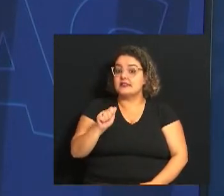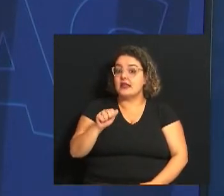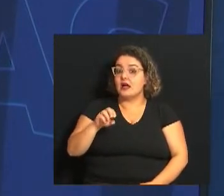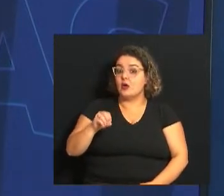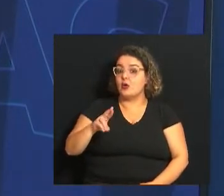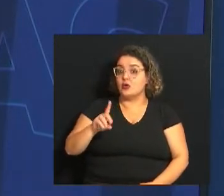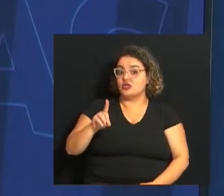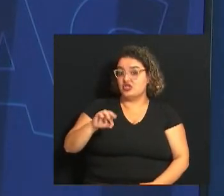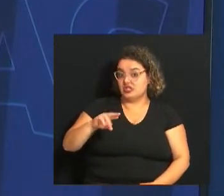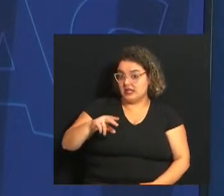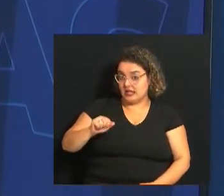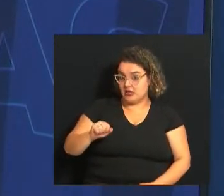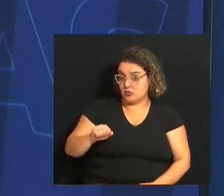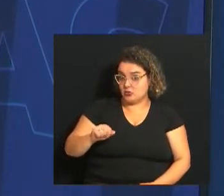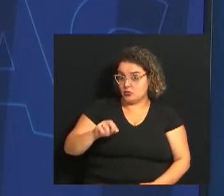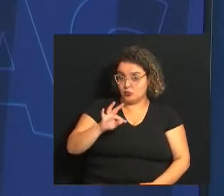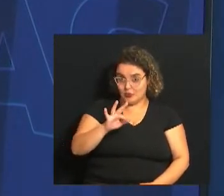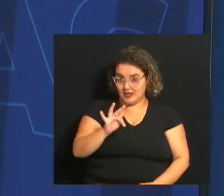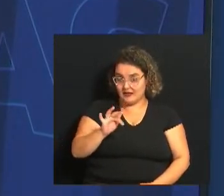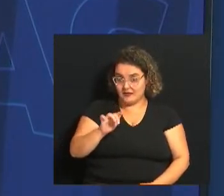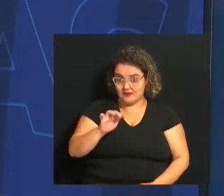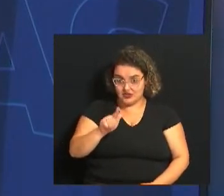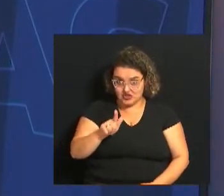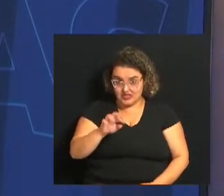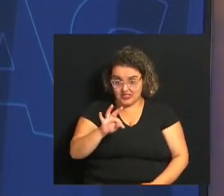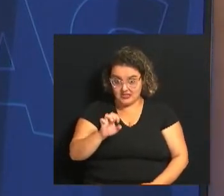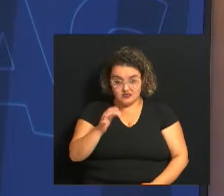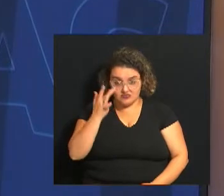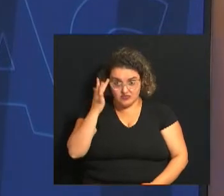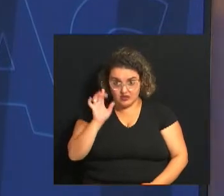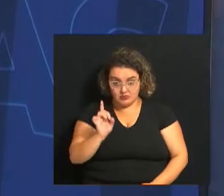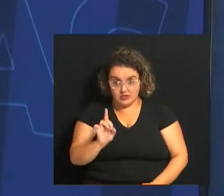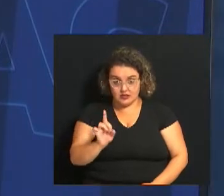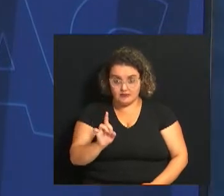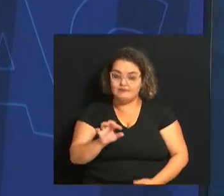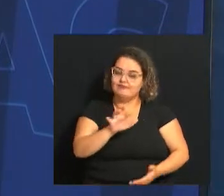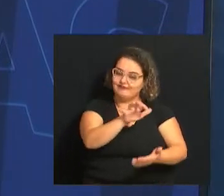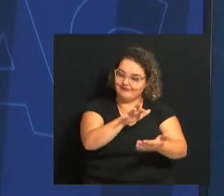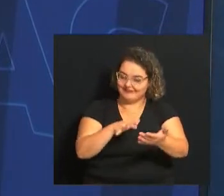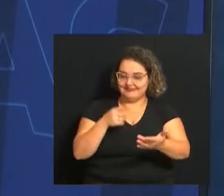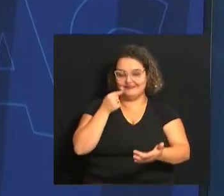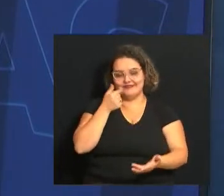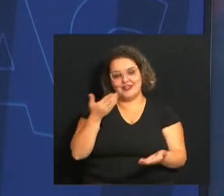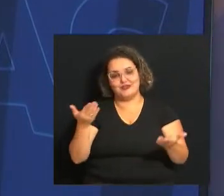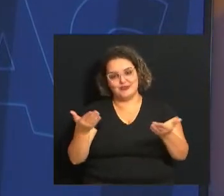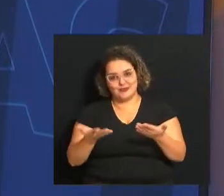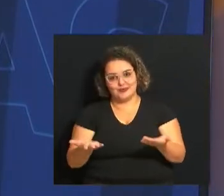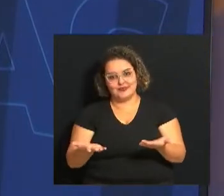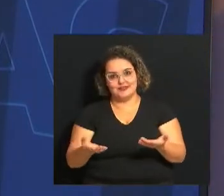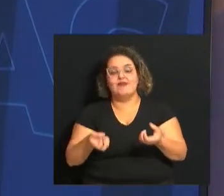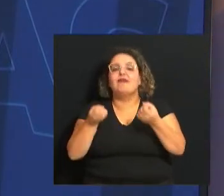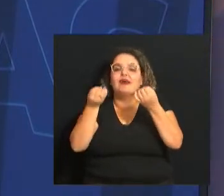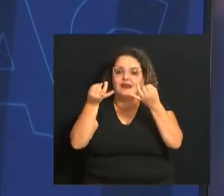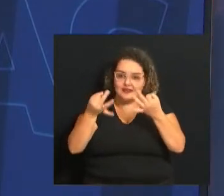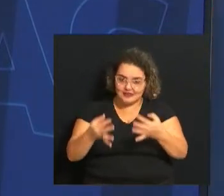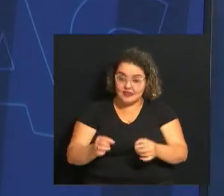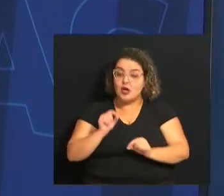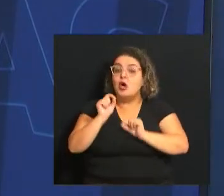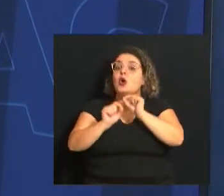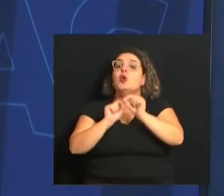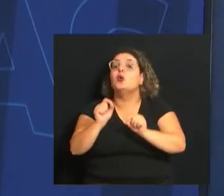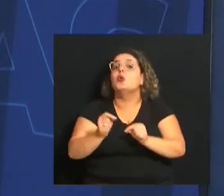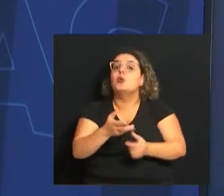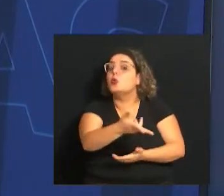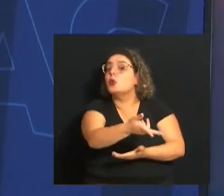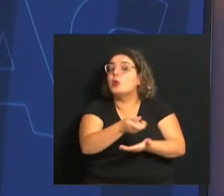FGTS? Nem está sabendo disso? Pois o nosso quadro Na Ponta do Lápis de hoje vai explicar o que era o saque